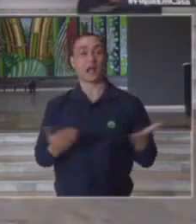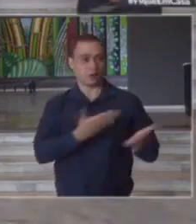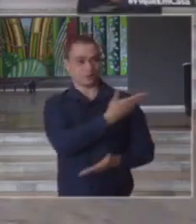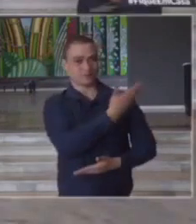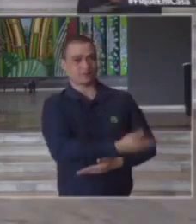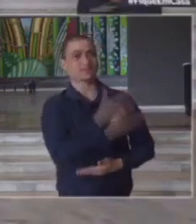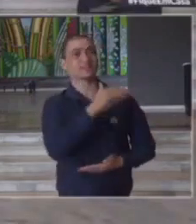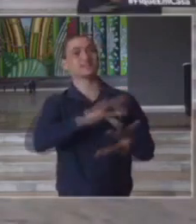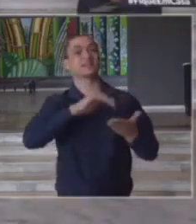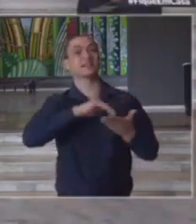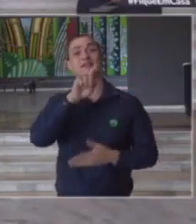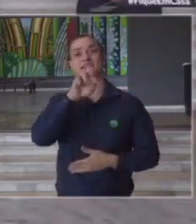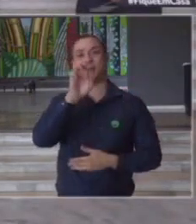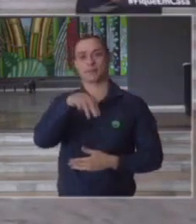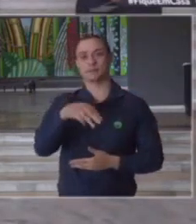Guerman